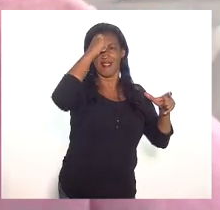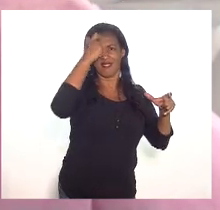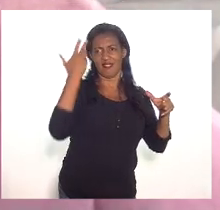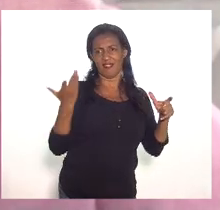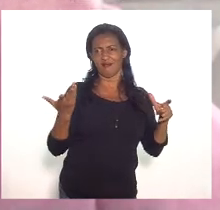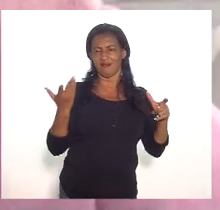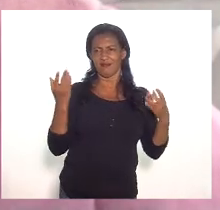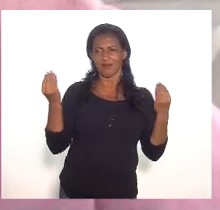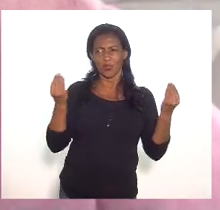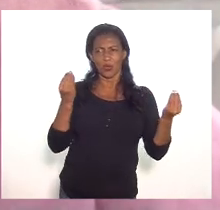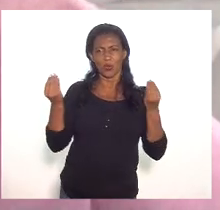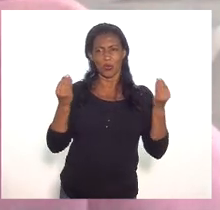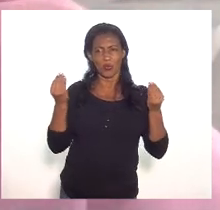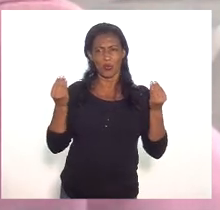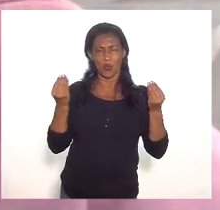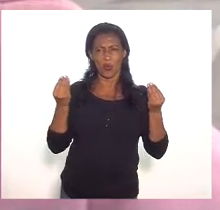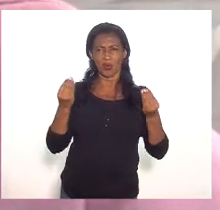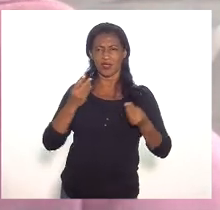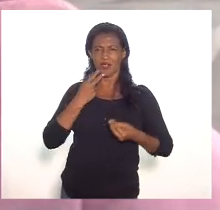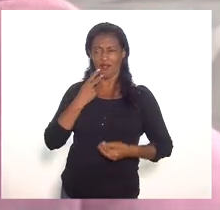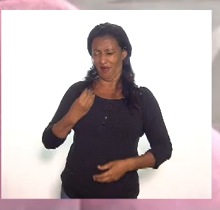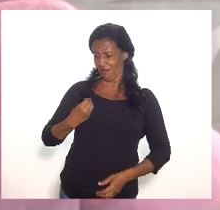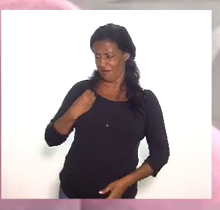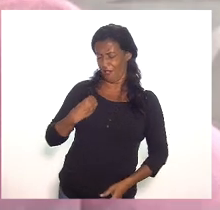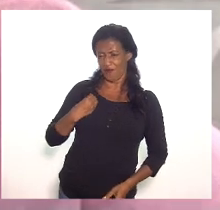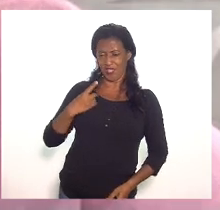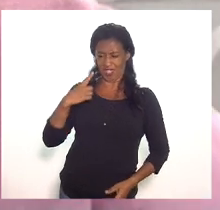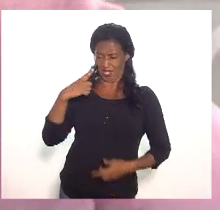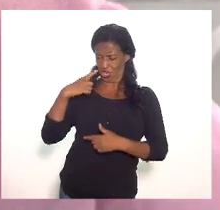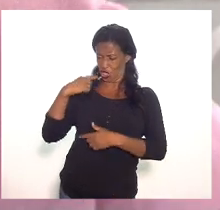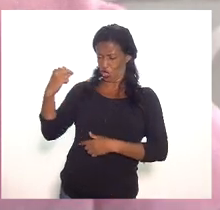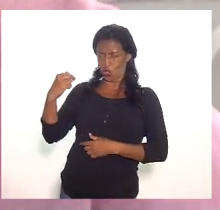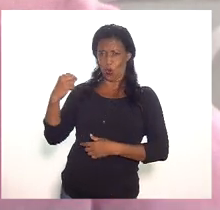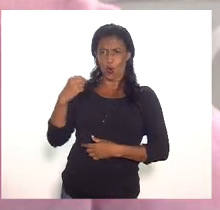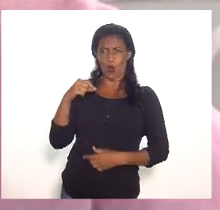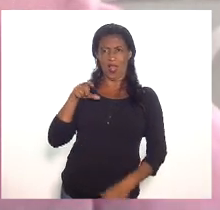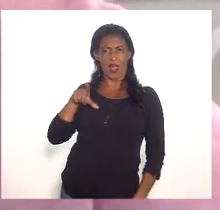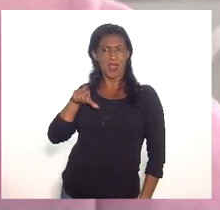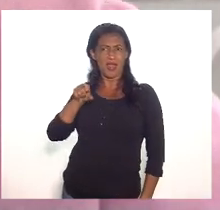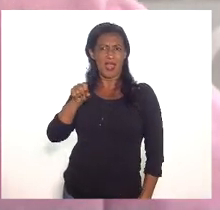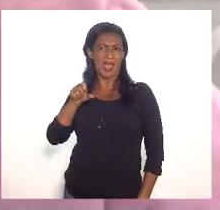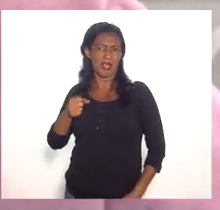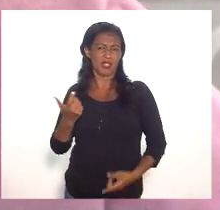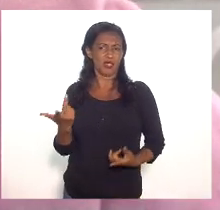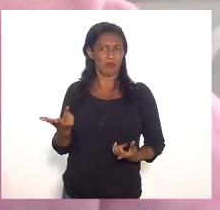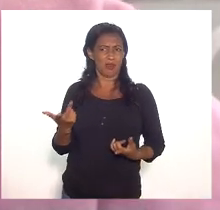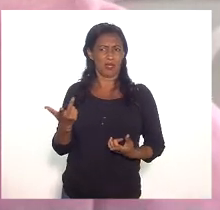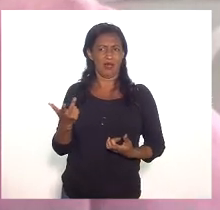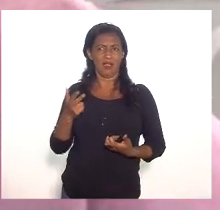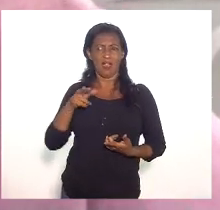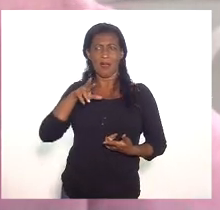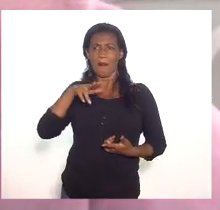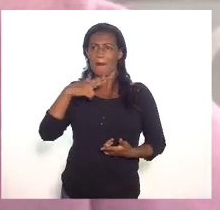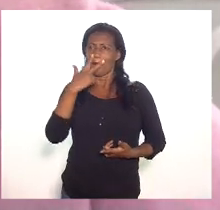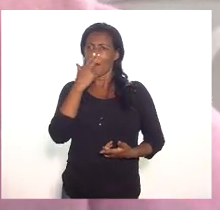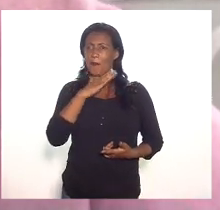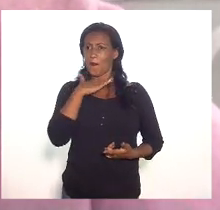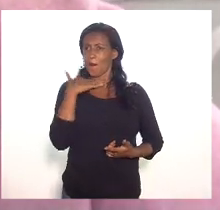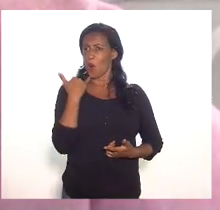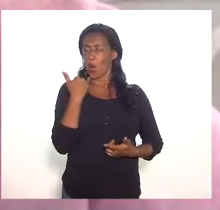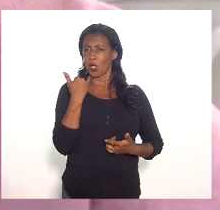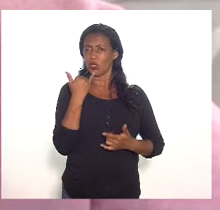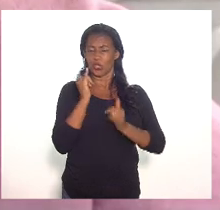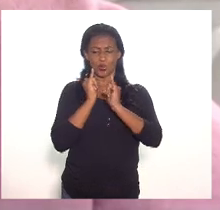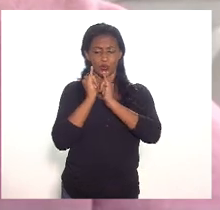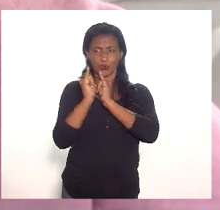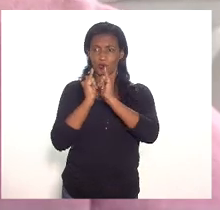da questão da orientação sexual, a morte das mulheres lésbicas, ela não faz parte da notícia